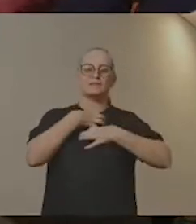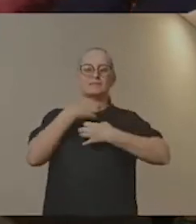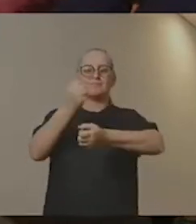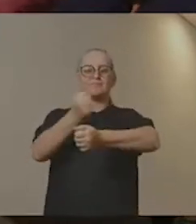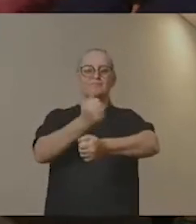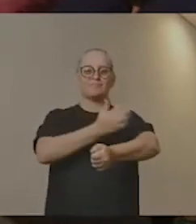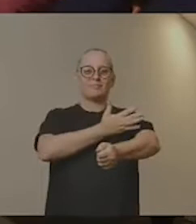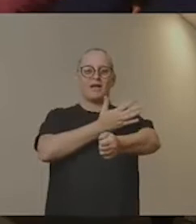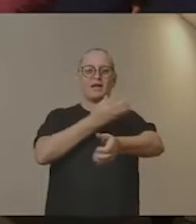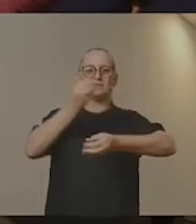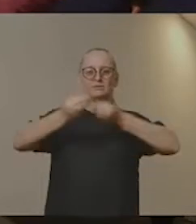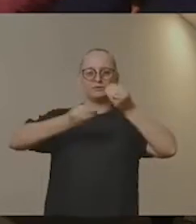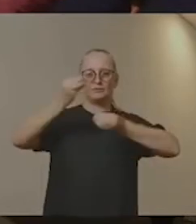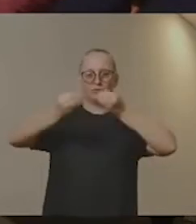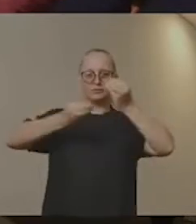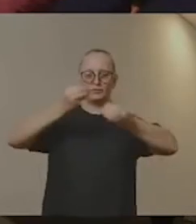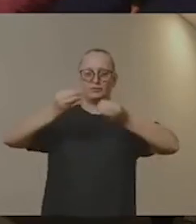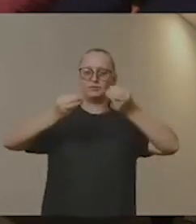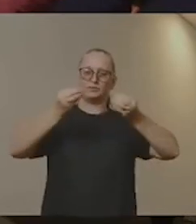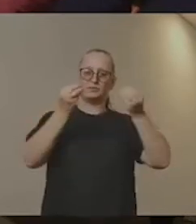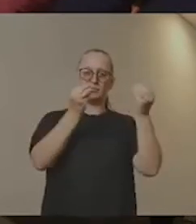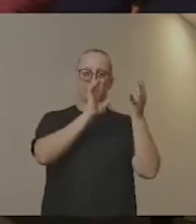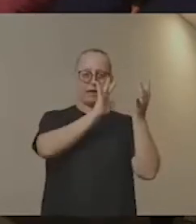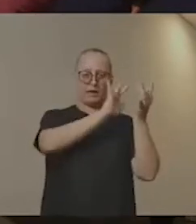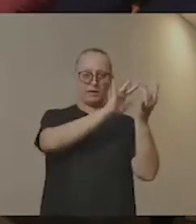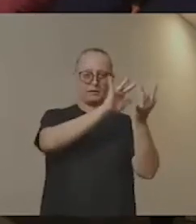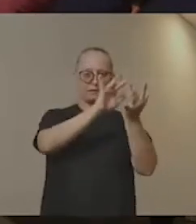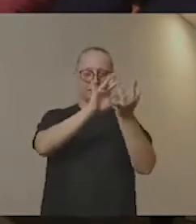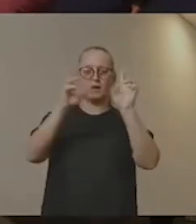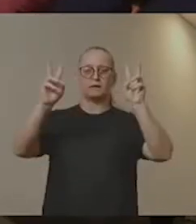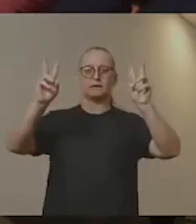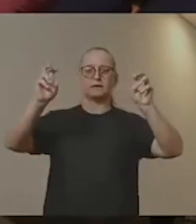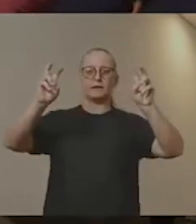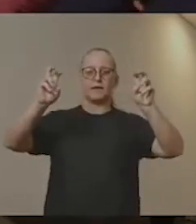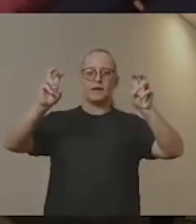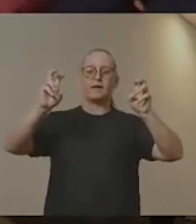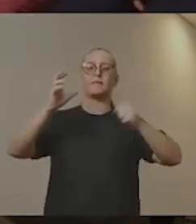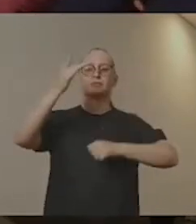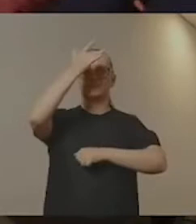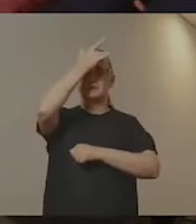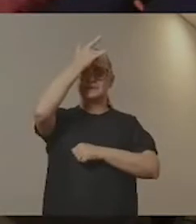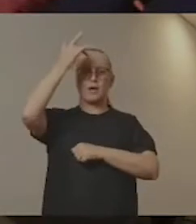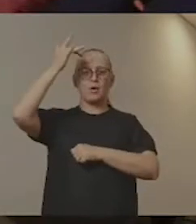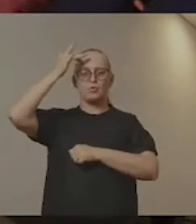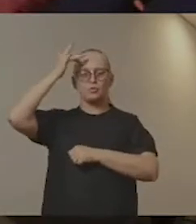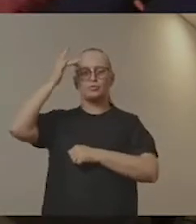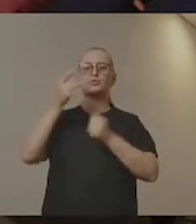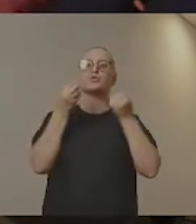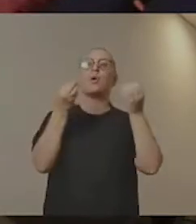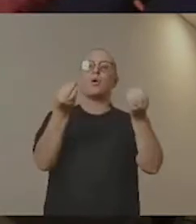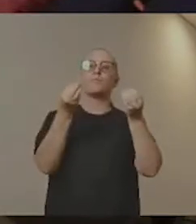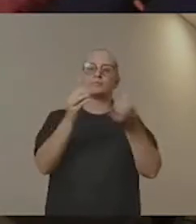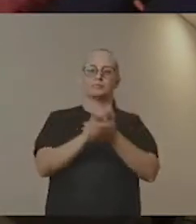totalmente ligadas, né, ao tema do nosso painel, que é a saúde mental? Porque, assim, nós professores e professoras não